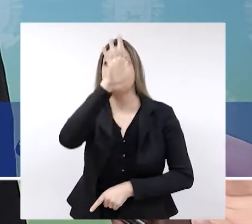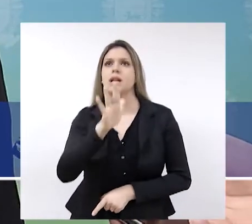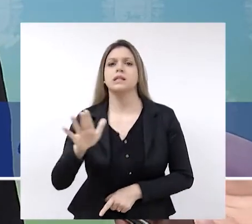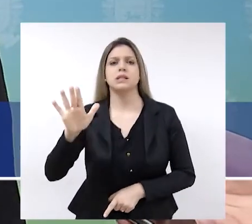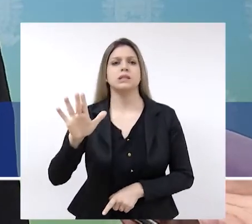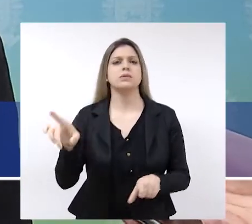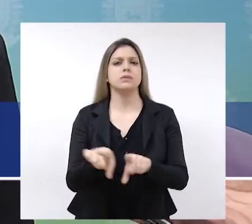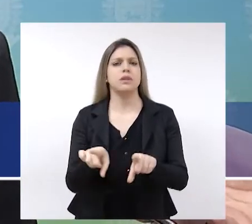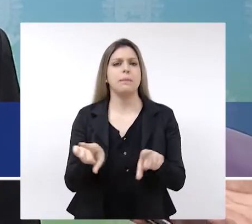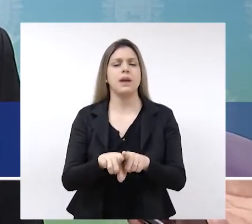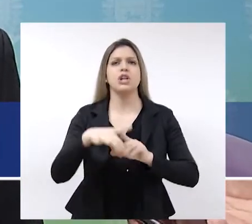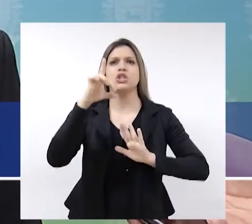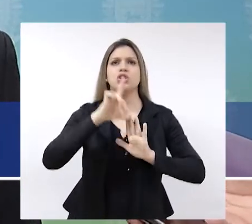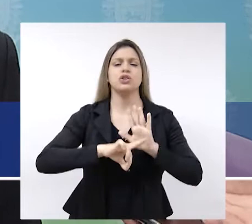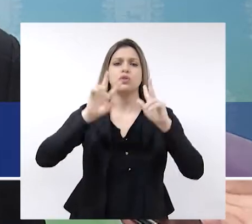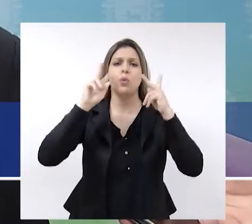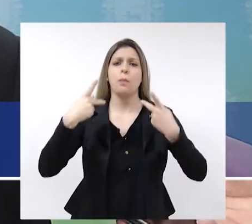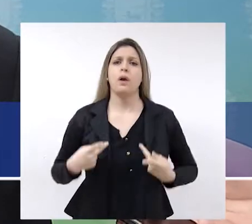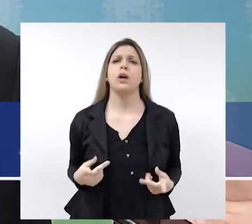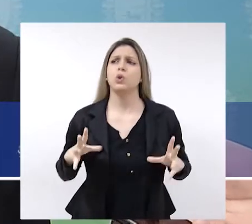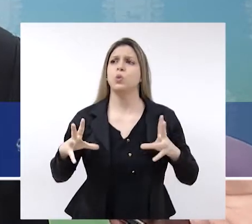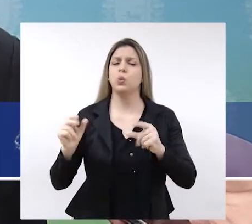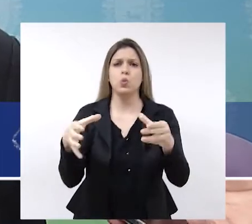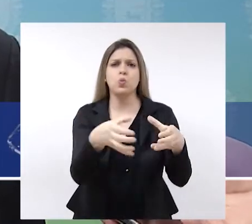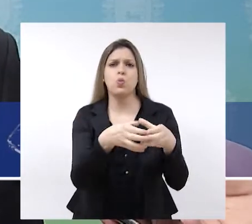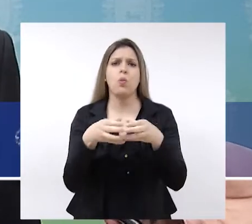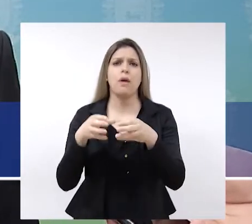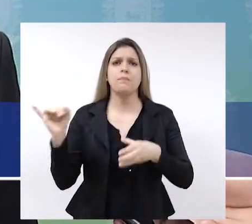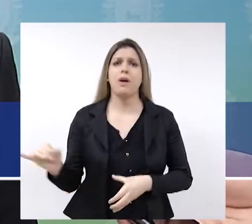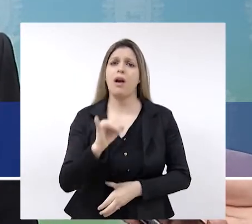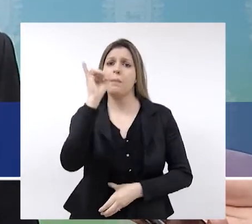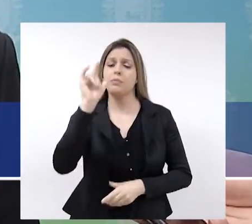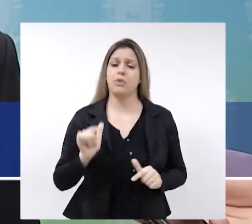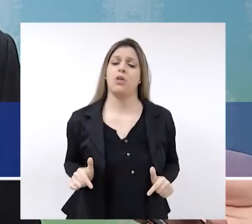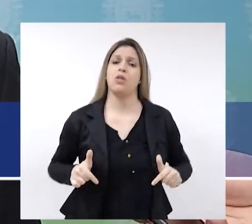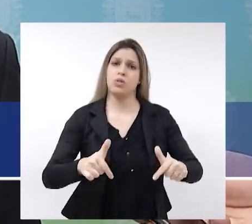todo segmento envolvido com essa causa tão importante como